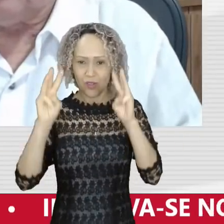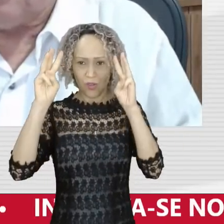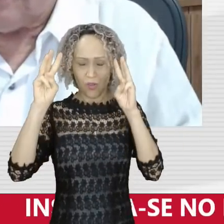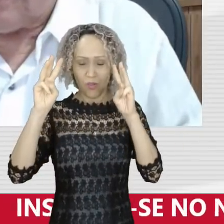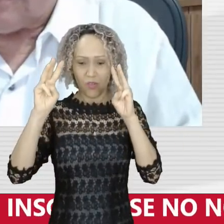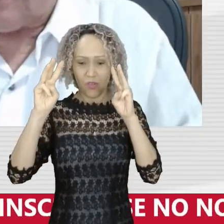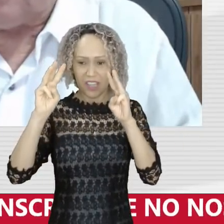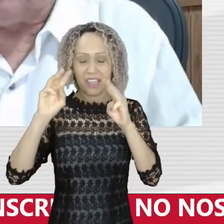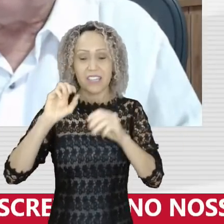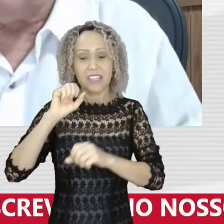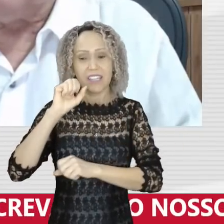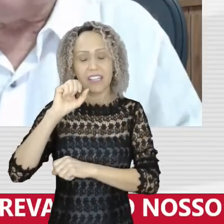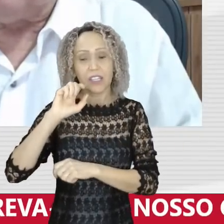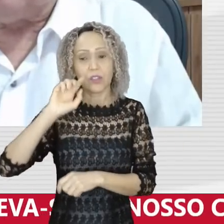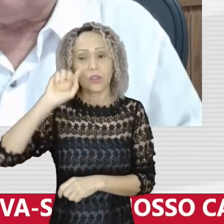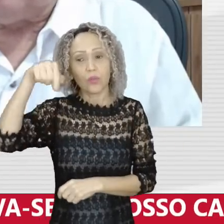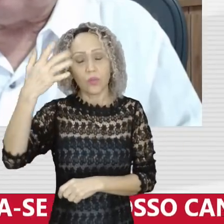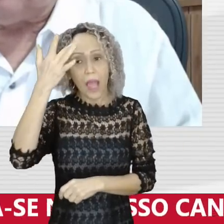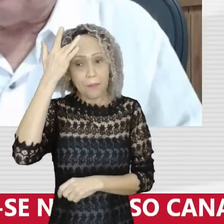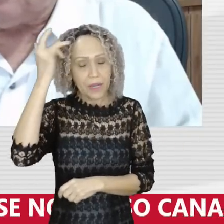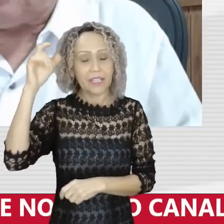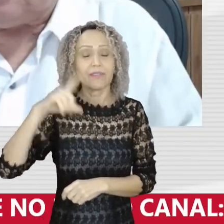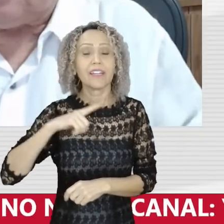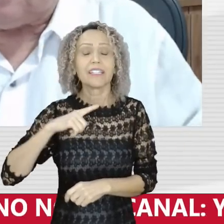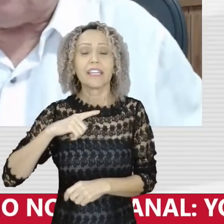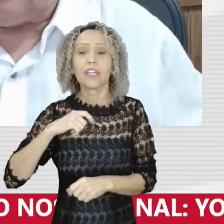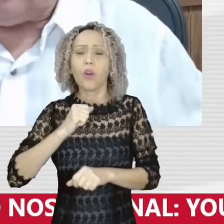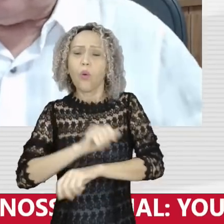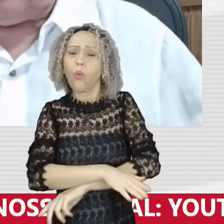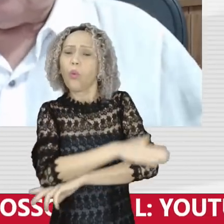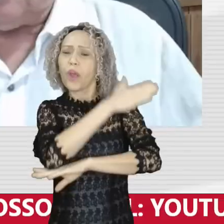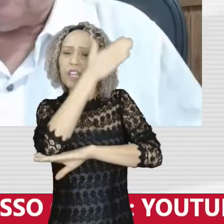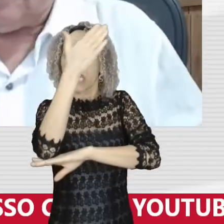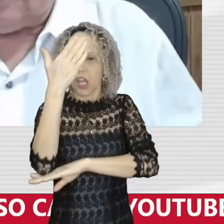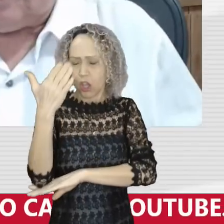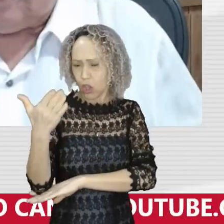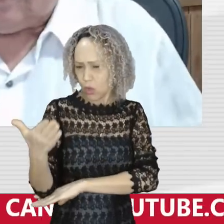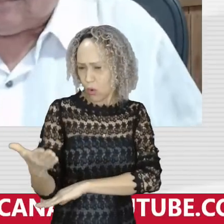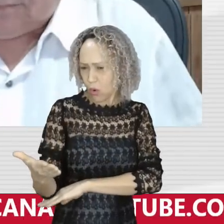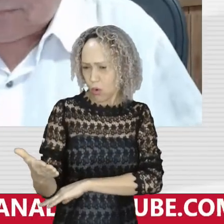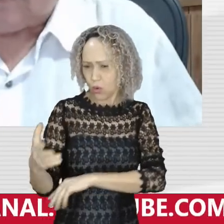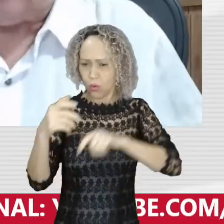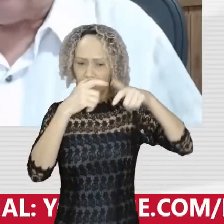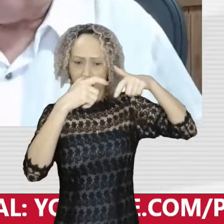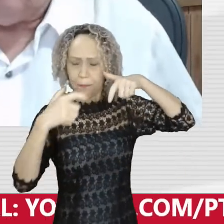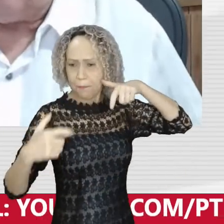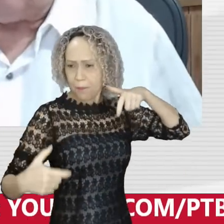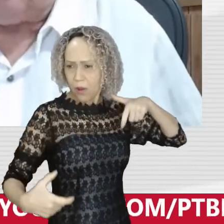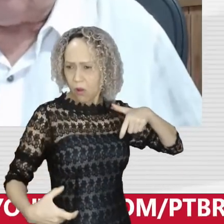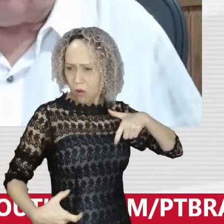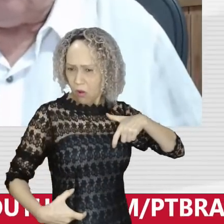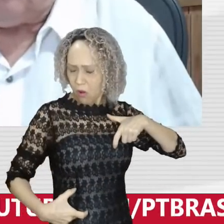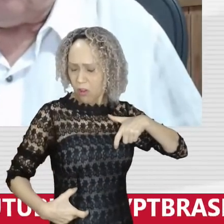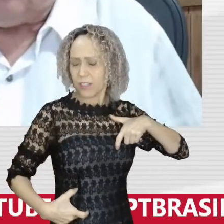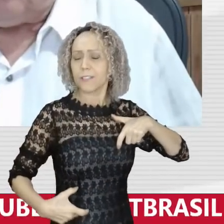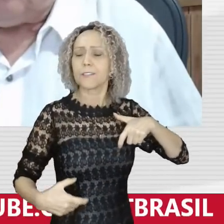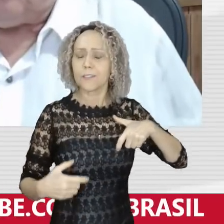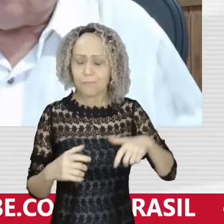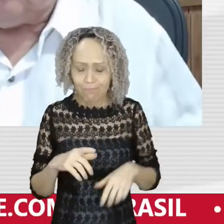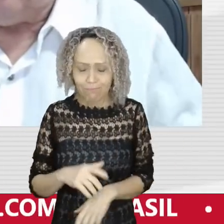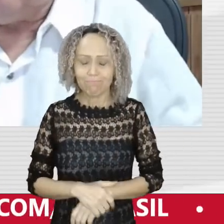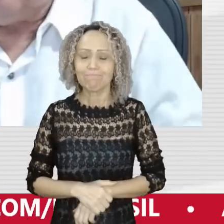atividades, claro que aí passando pelo momento da posse oficial, e depois iniciaremos com show. Temos